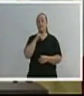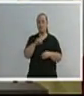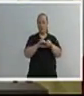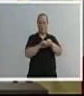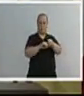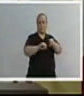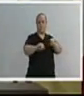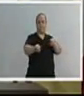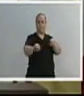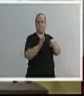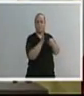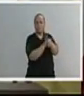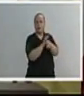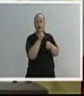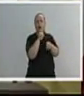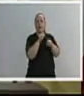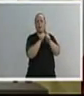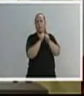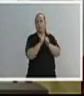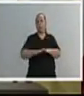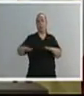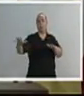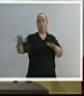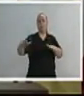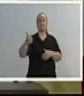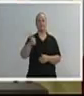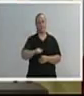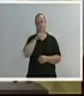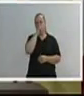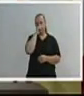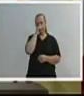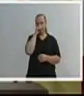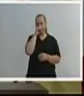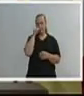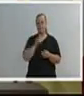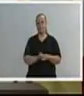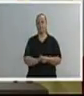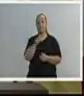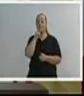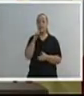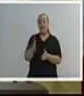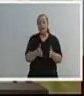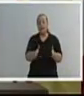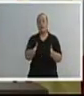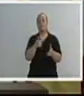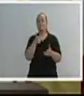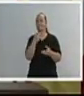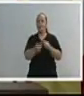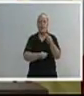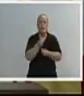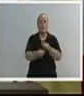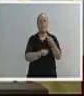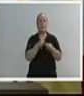do rio, é claro que a água vai represar. É claro que vai represar. O rio não tem mais condições de receber água. Agora, se nós afundarmos, trazermos a